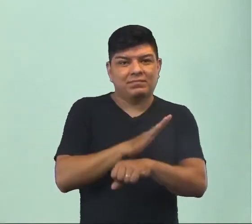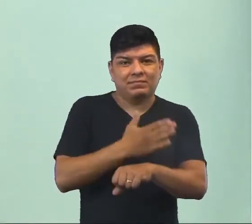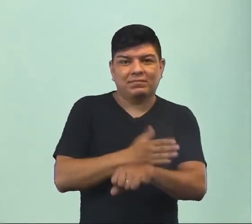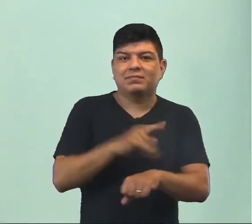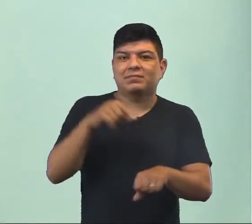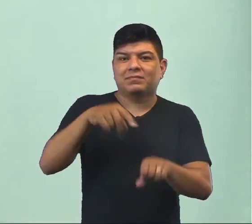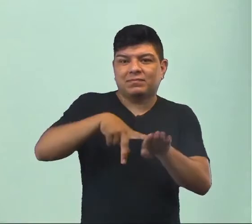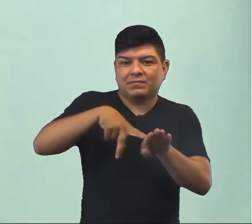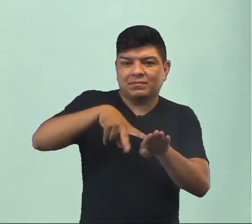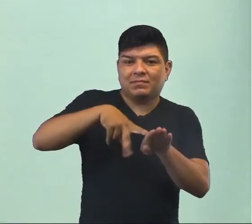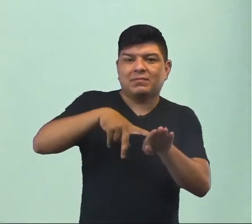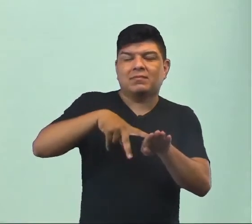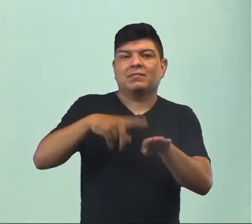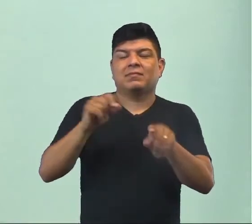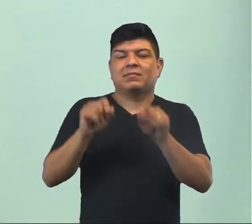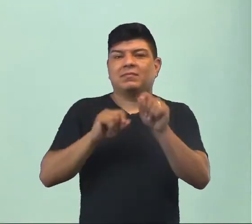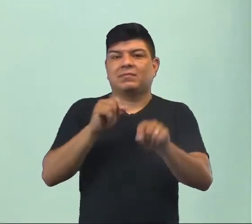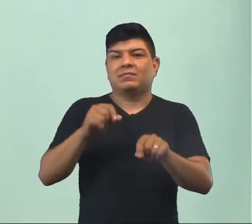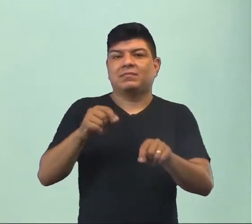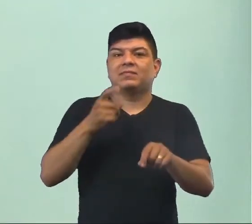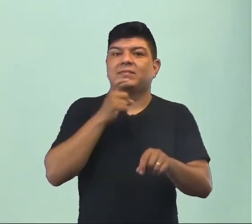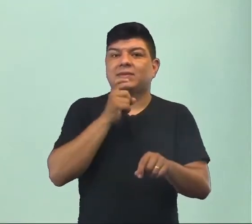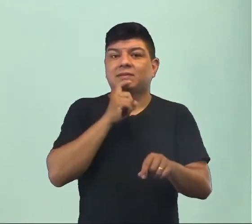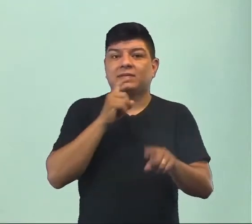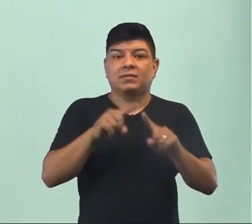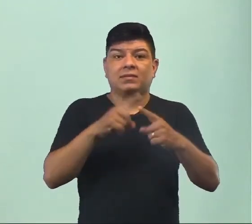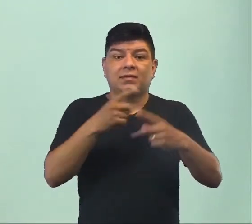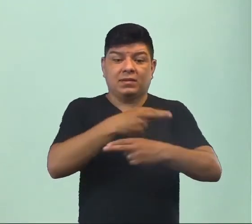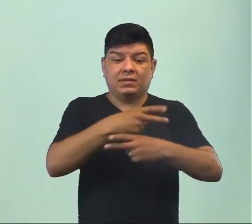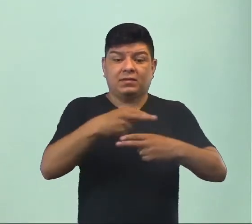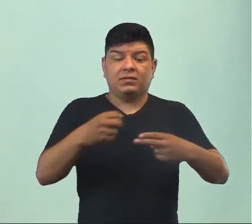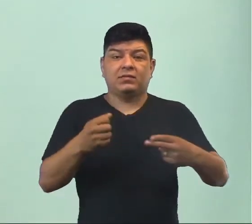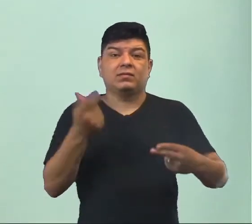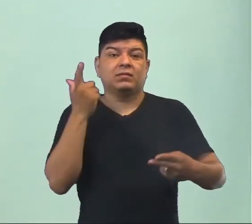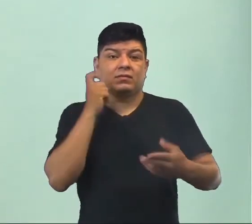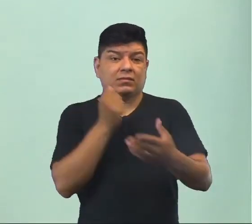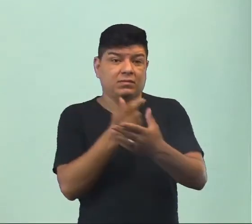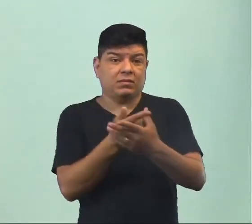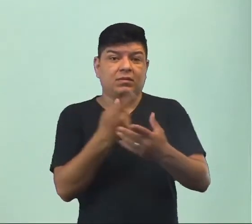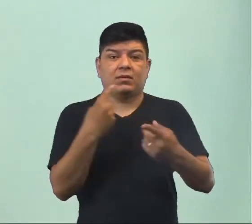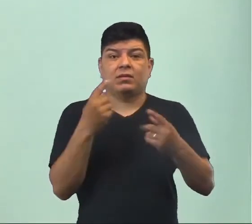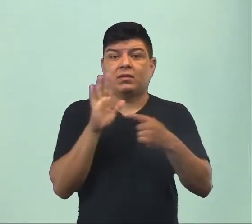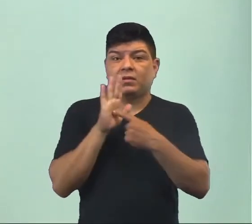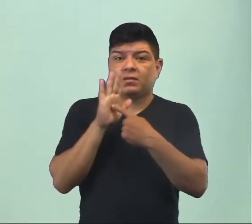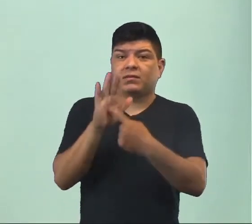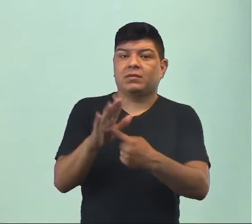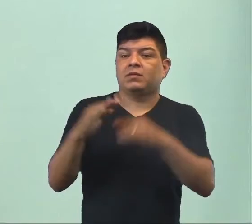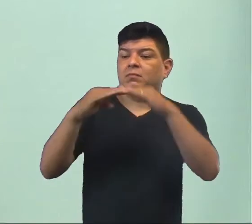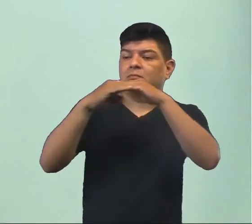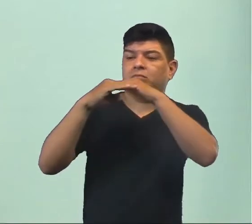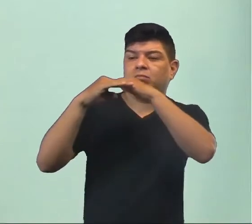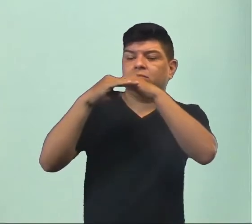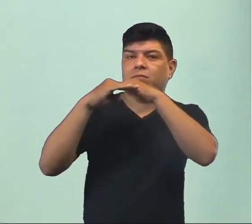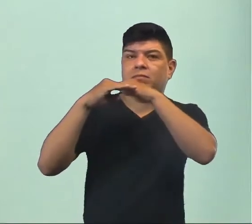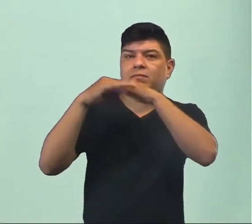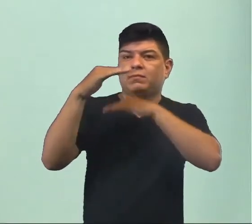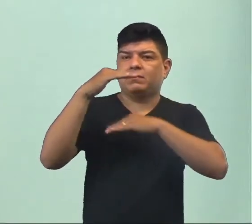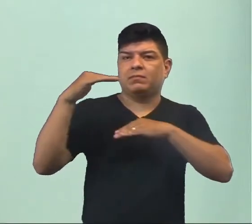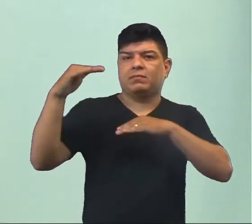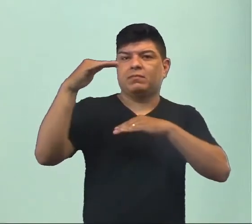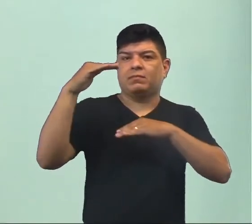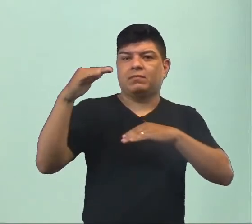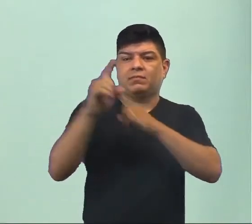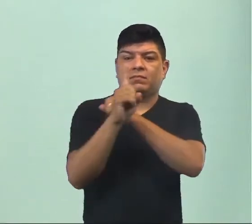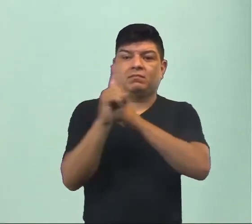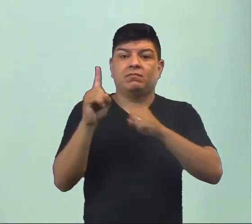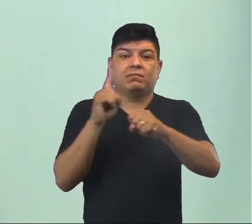patinação do gelo. Mas você adquiria esses produtos para mostrar, né, que você estava ali na elite da sociedade,